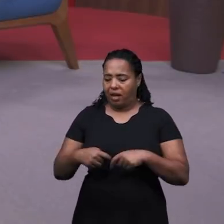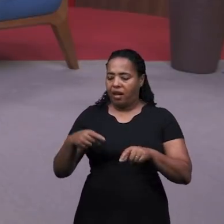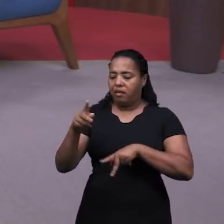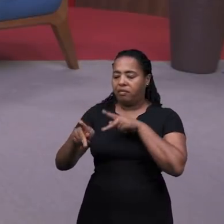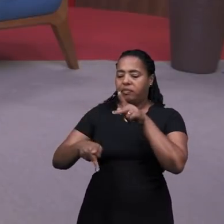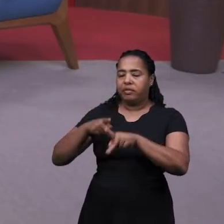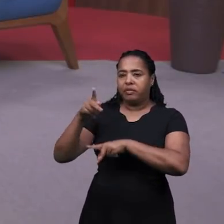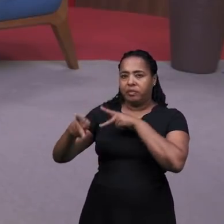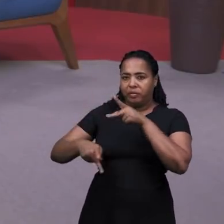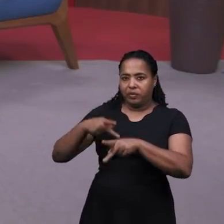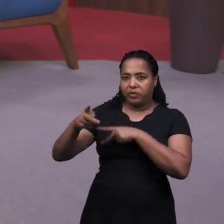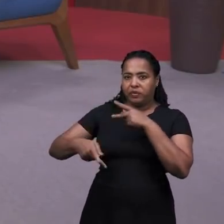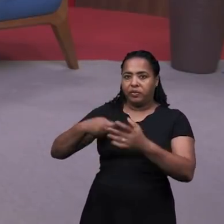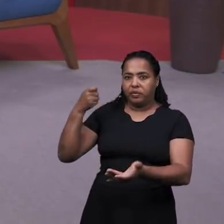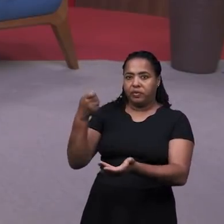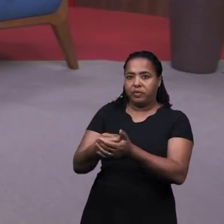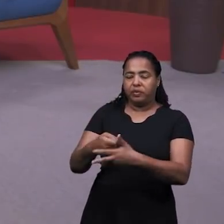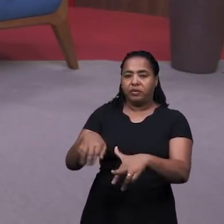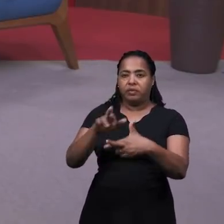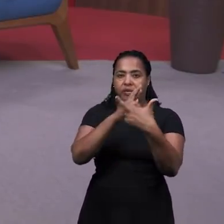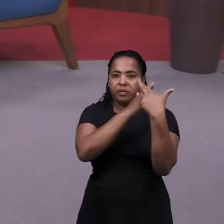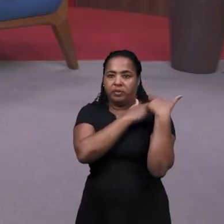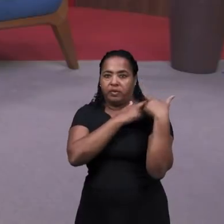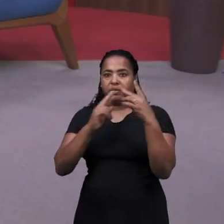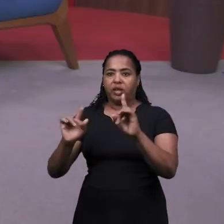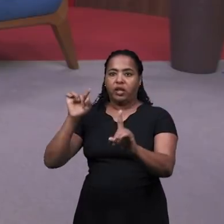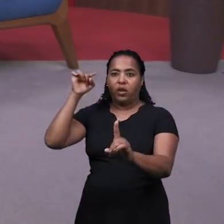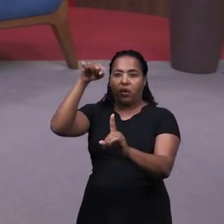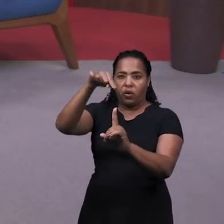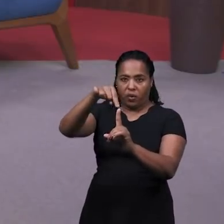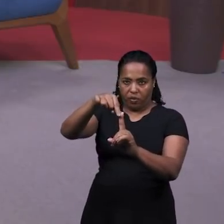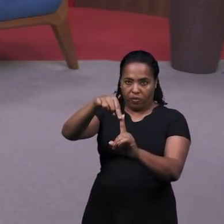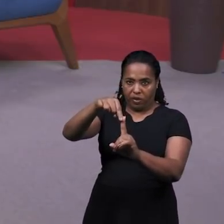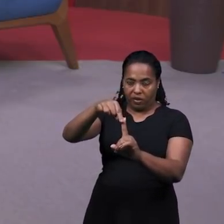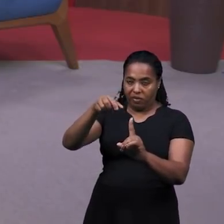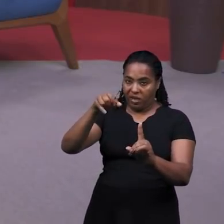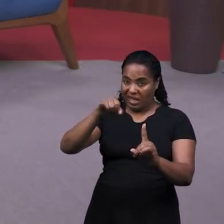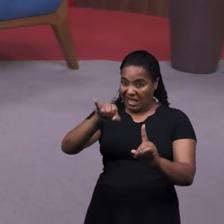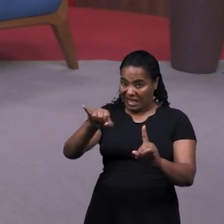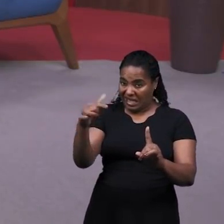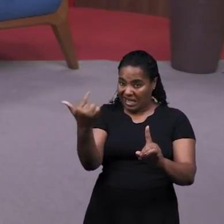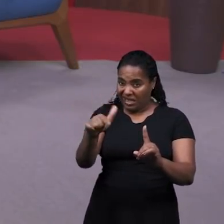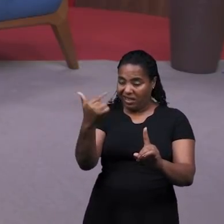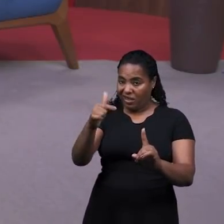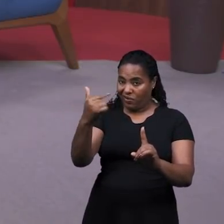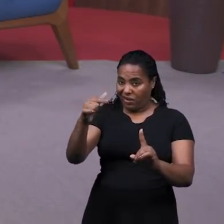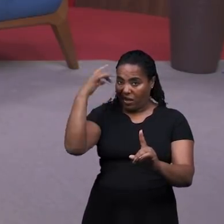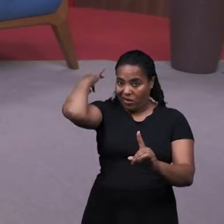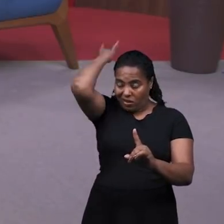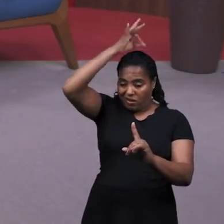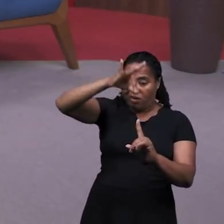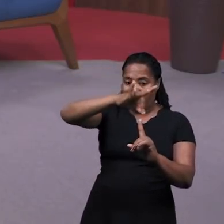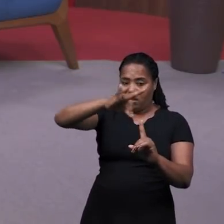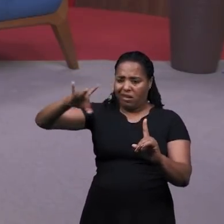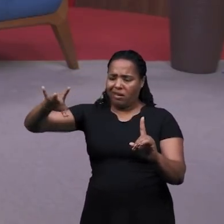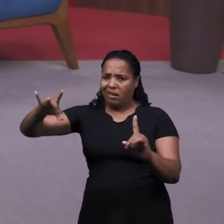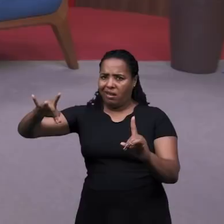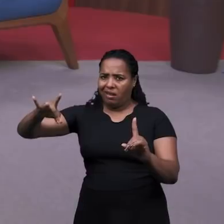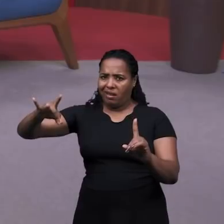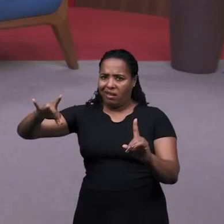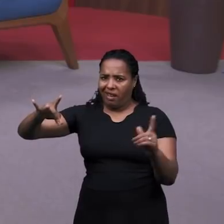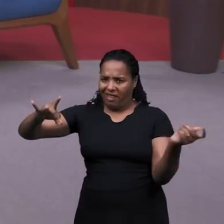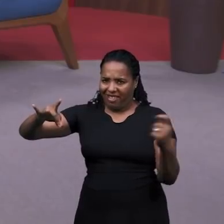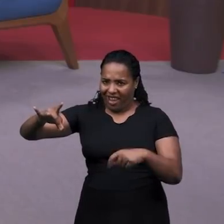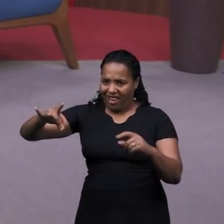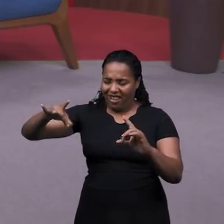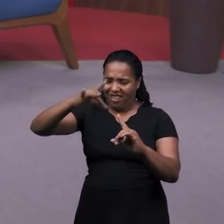fiel cumprir a sua função, o seu objetivo, sem o Espírito Santo, diante desse texto aqui? Impossível. Sem o